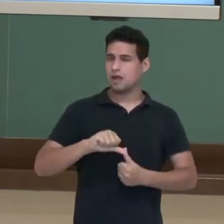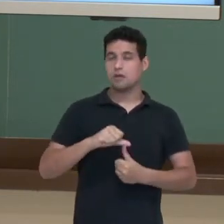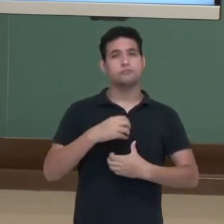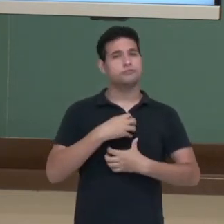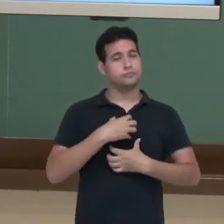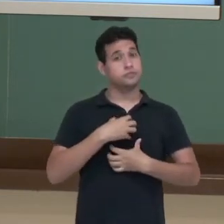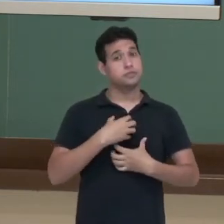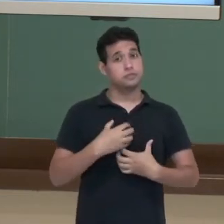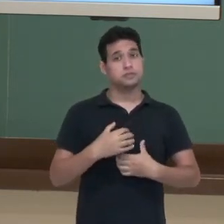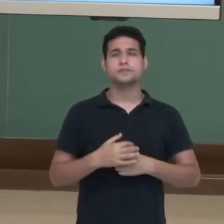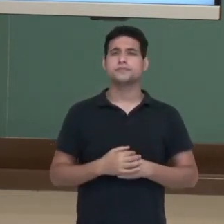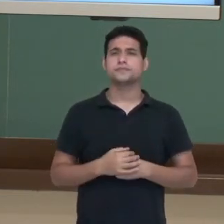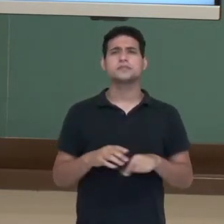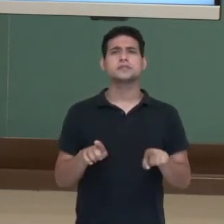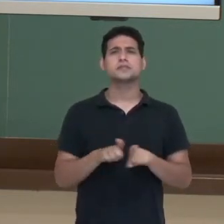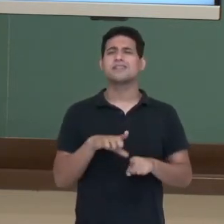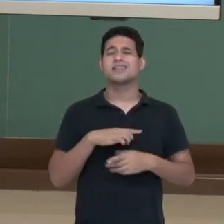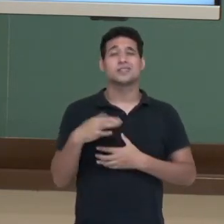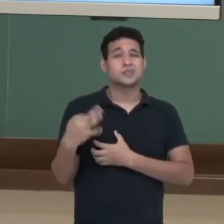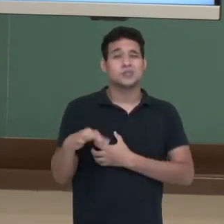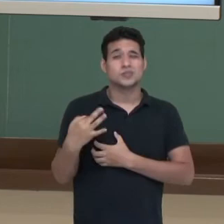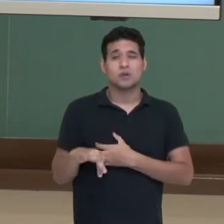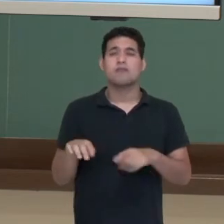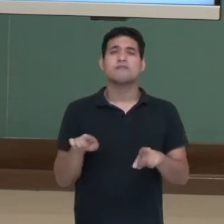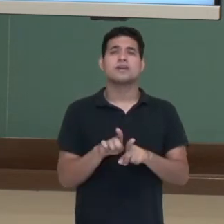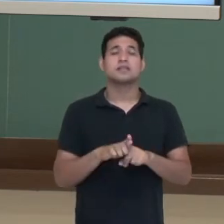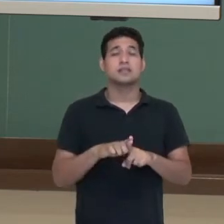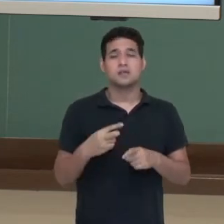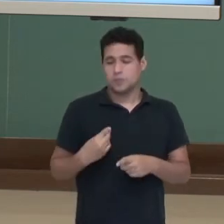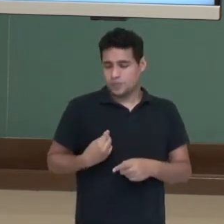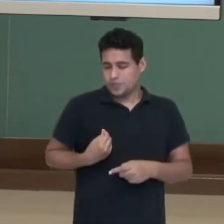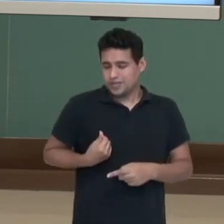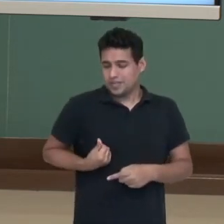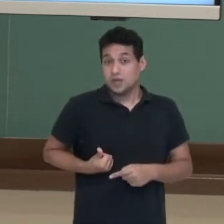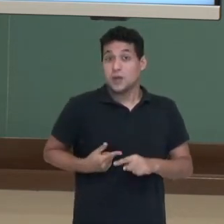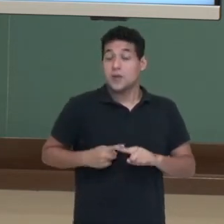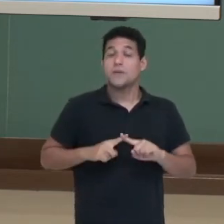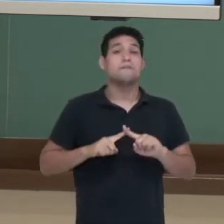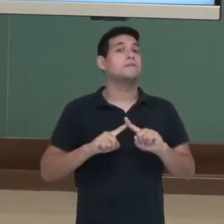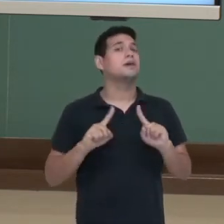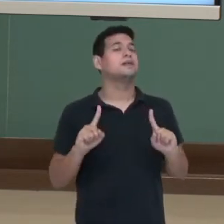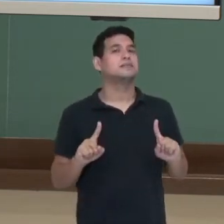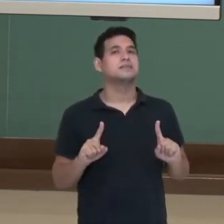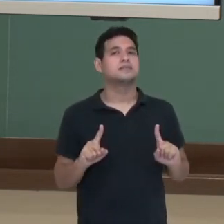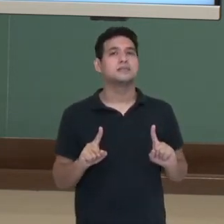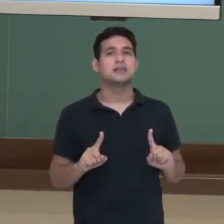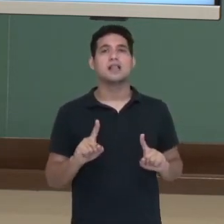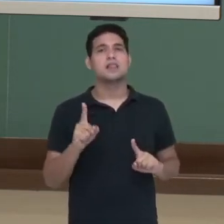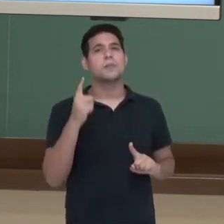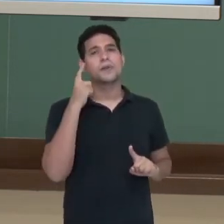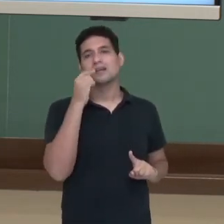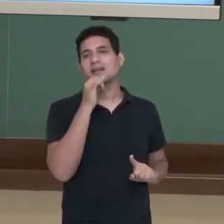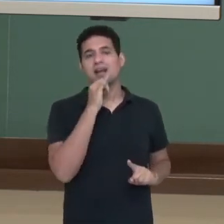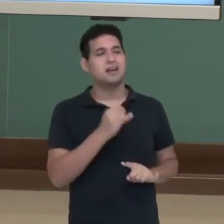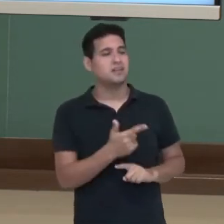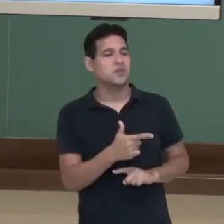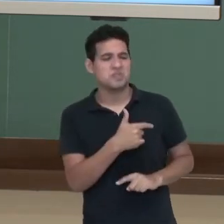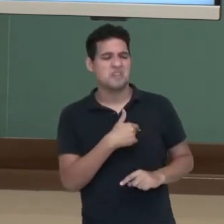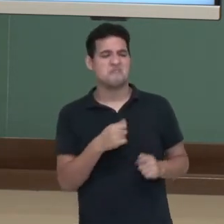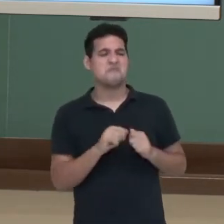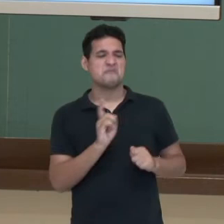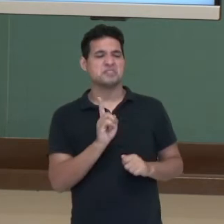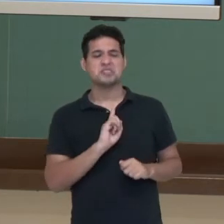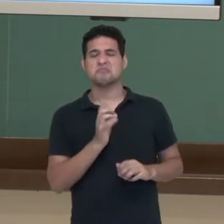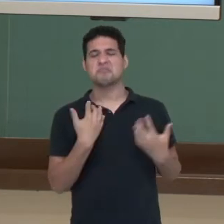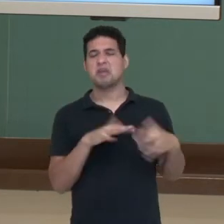forma dele, vai ter dor, vai ter secreção. Porém, gente, não pense isso, ah, não tenho isso, não vou fazer